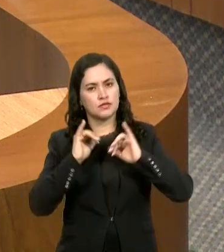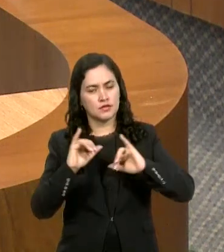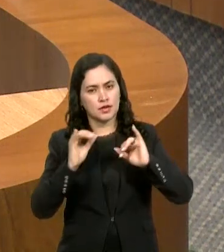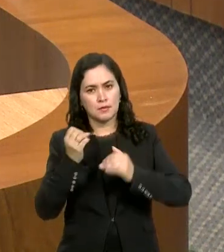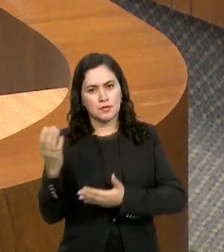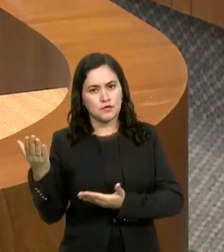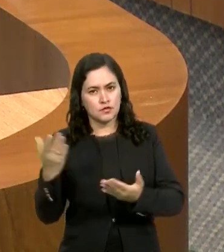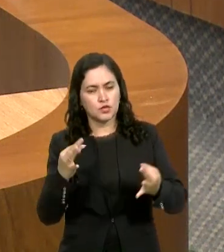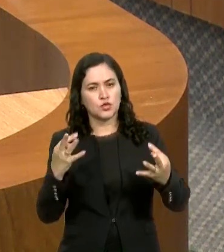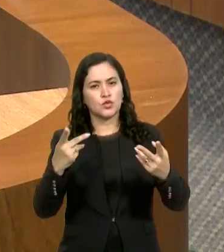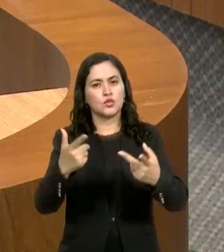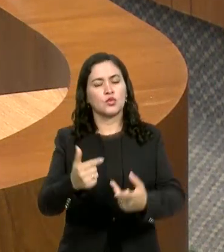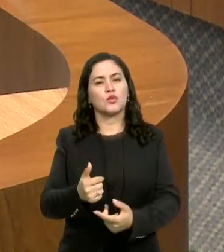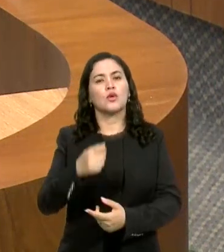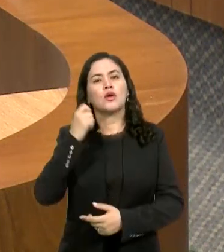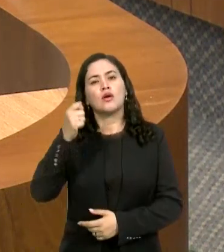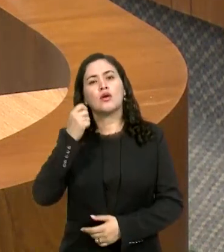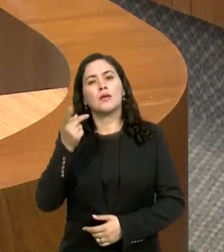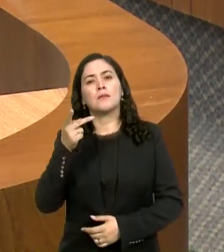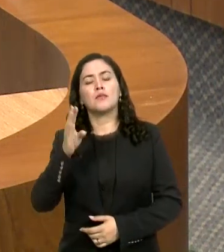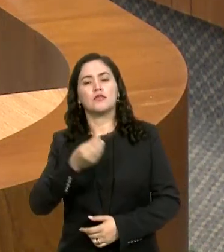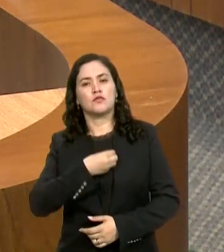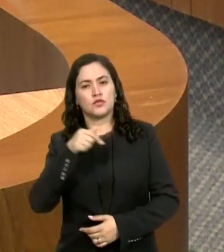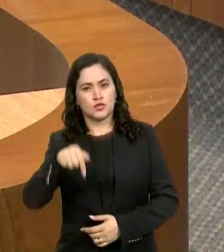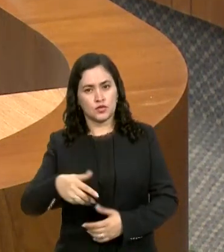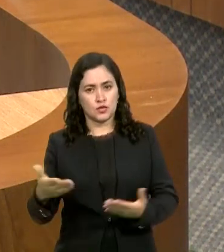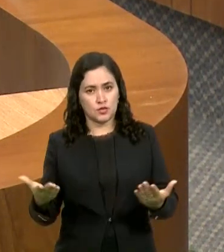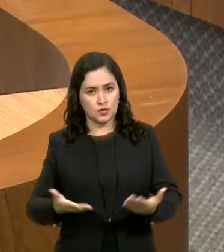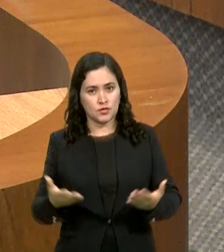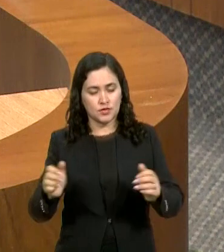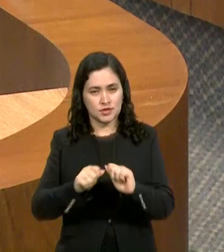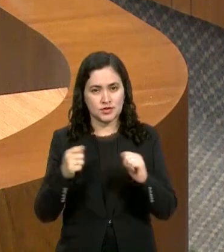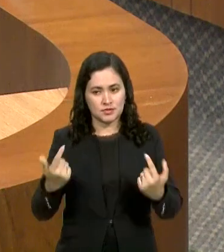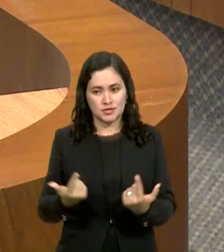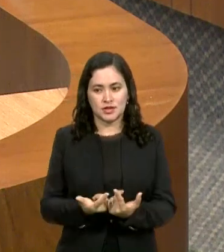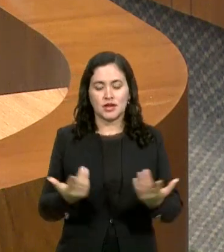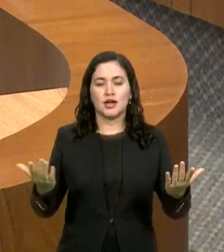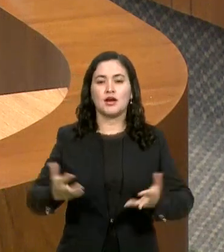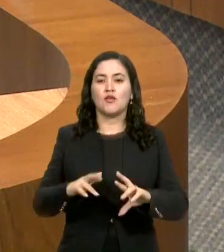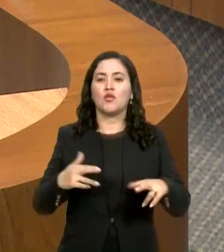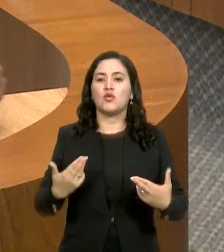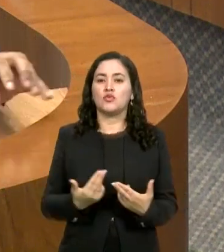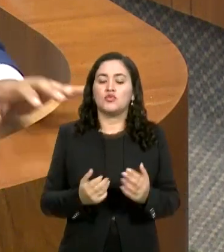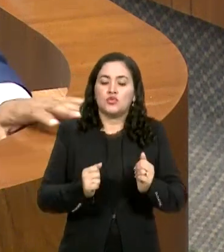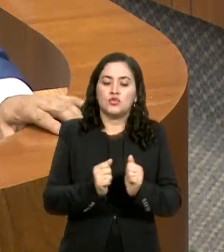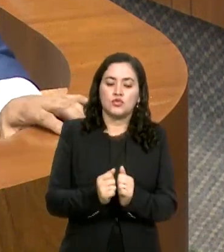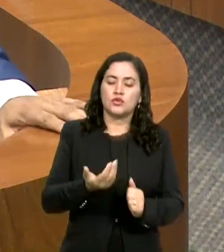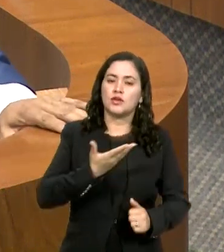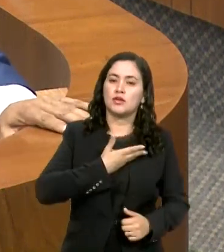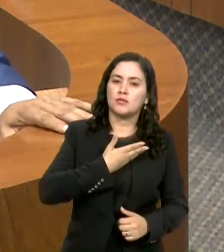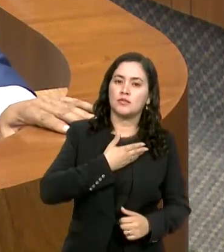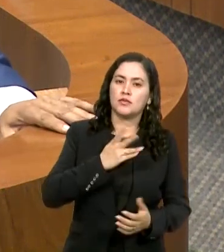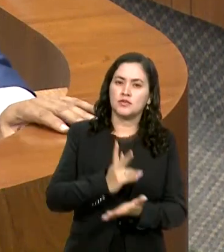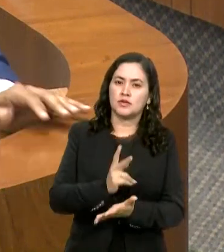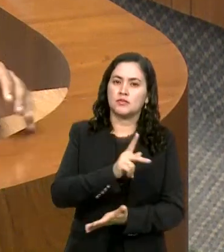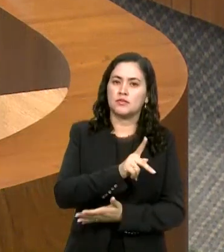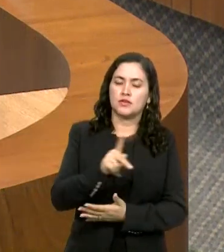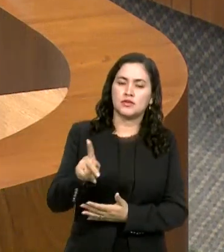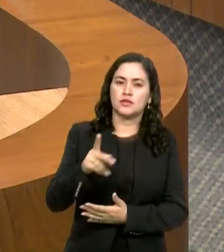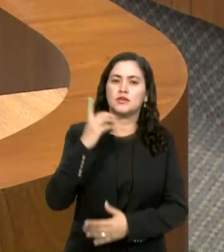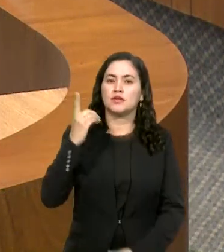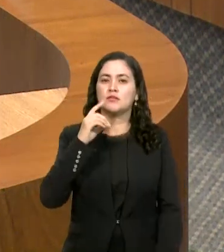Legislativa do Estado do Maranhão. Agora ali reunidos, ladeados do nosso querido, sempre presidente, deputado Arnaldo